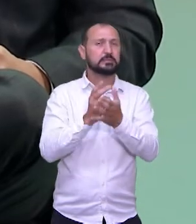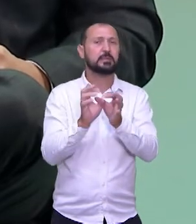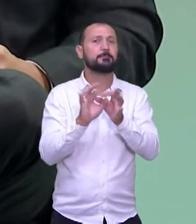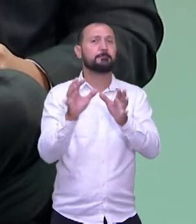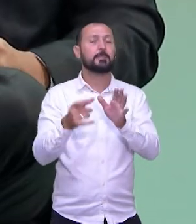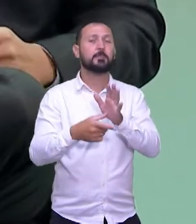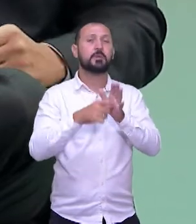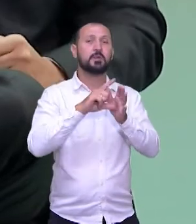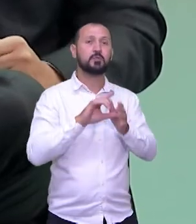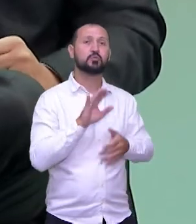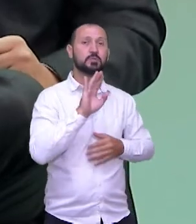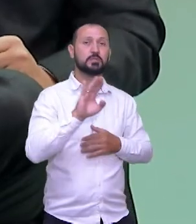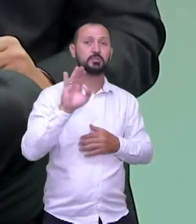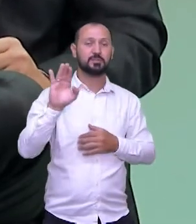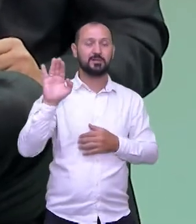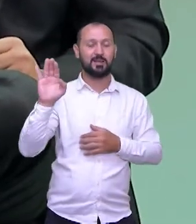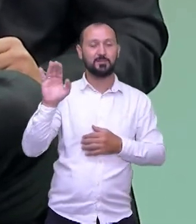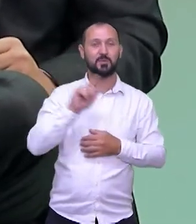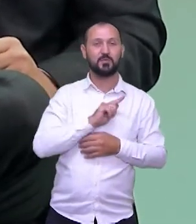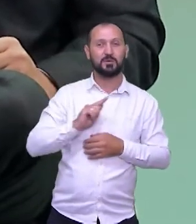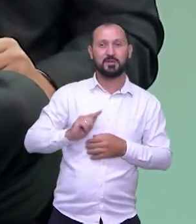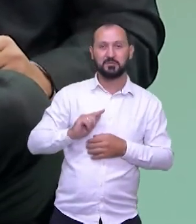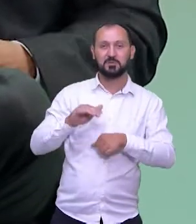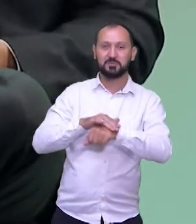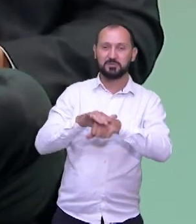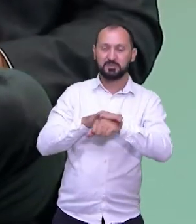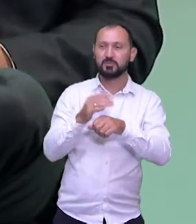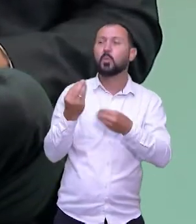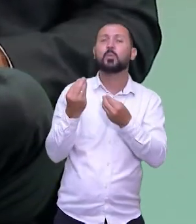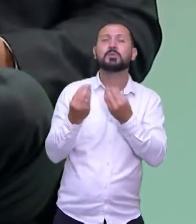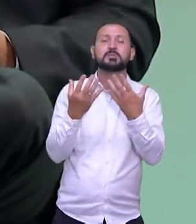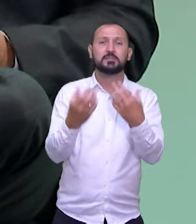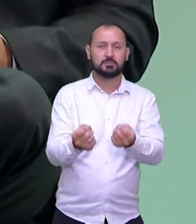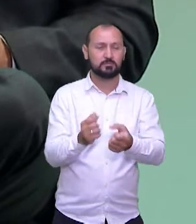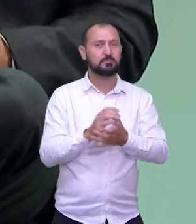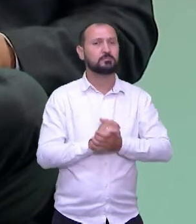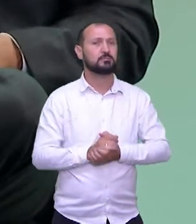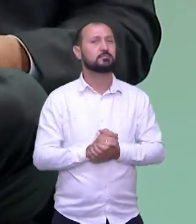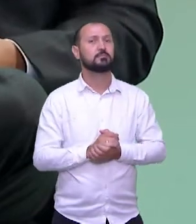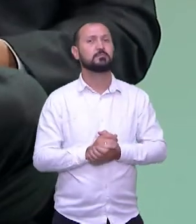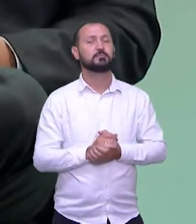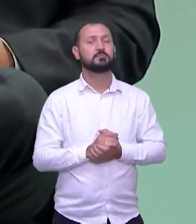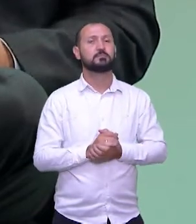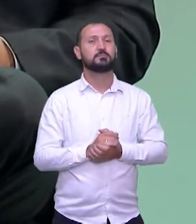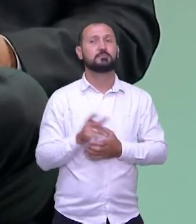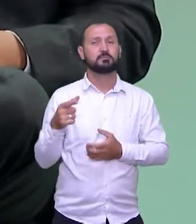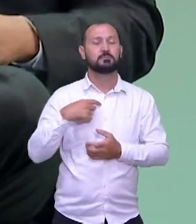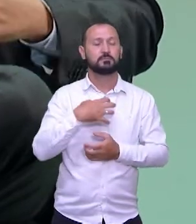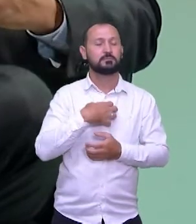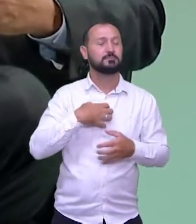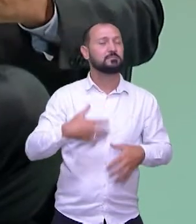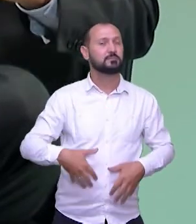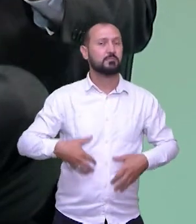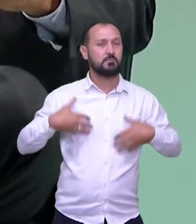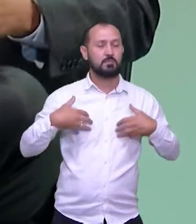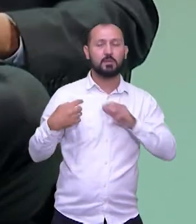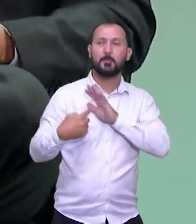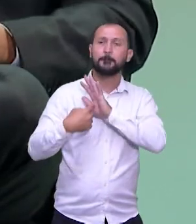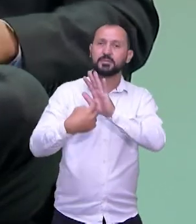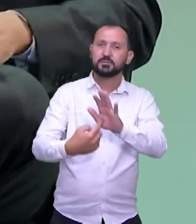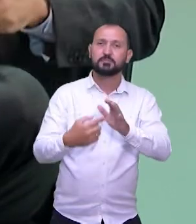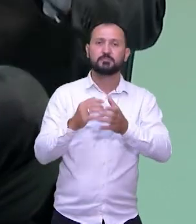sendo entregue para os pré-candidatos ao governo do Estado. Como tem sido essa receptividade? Com muita alegria a gente